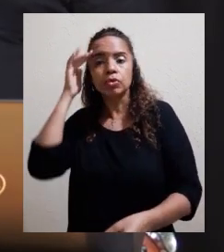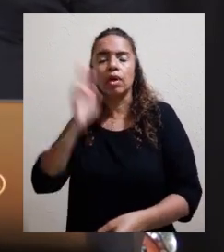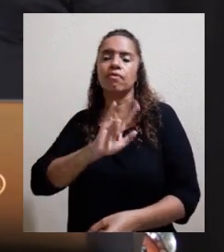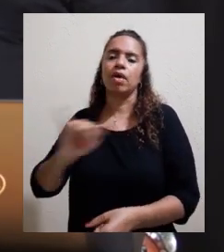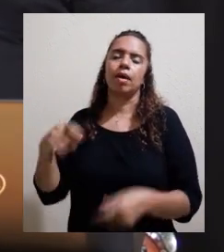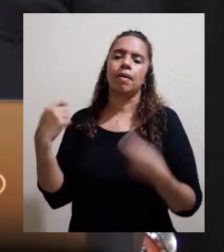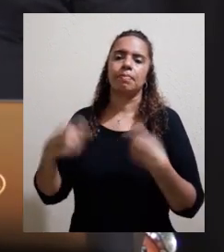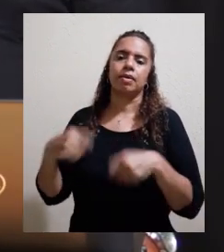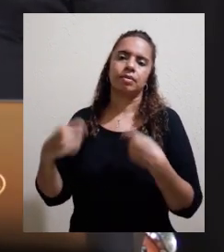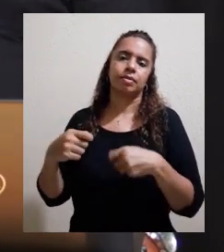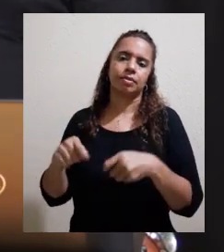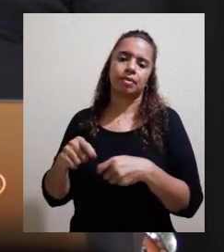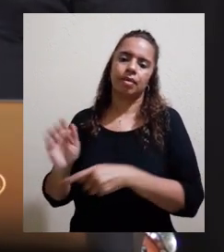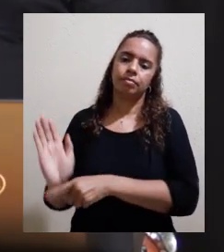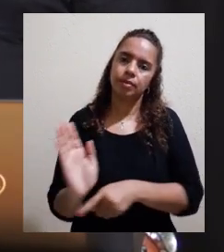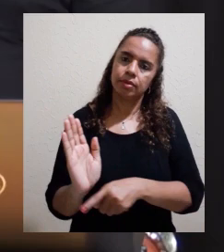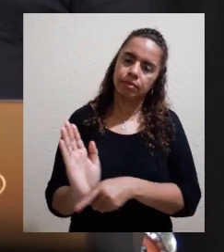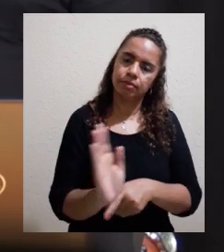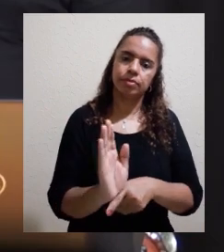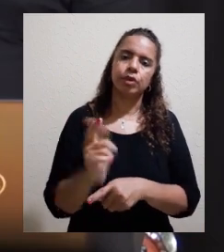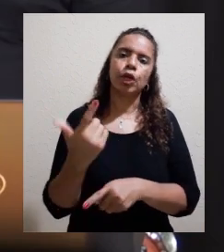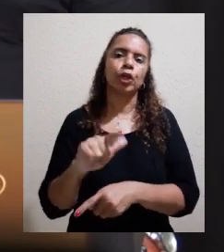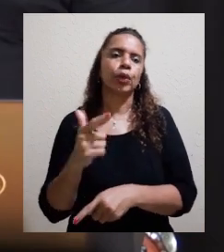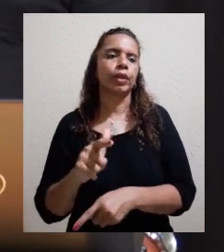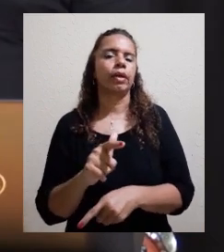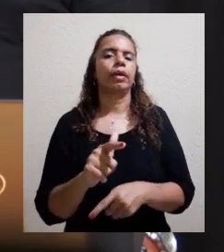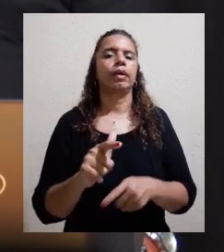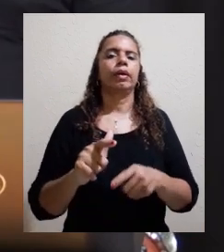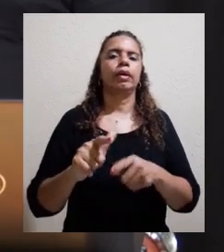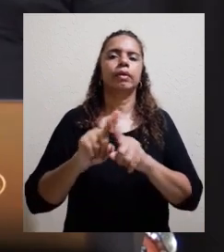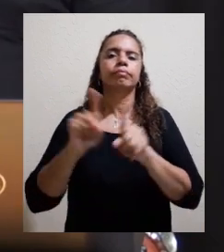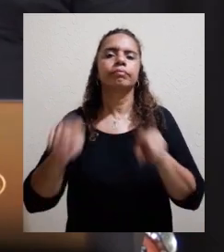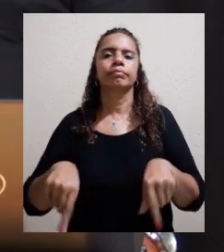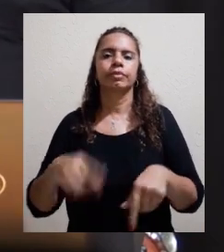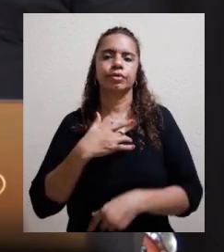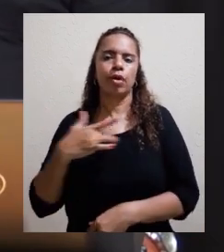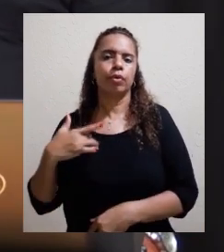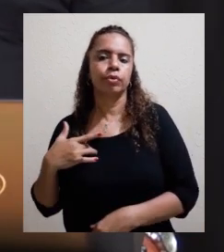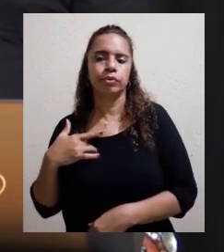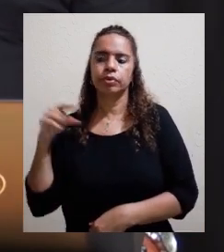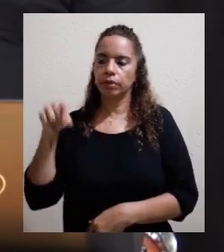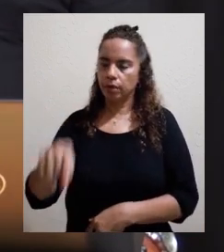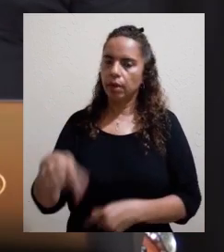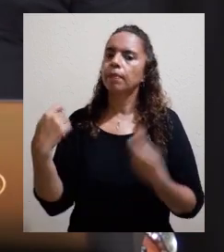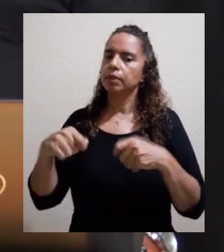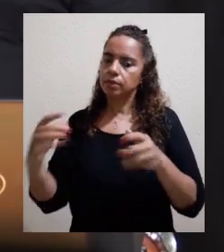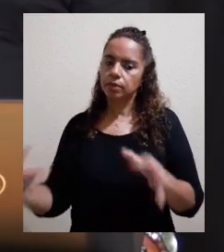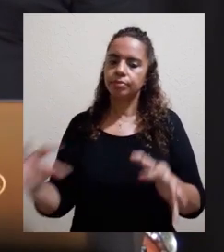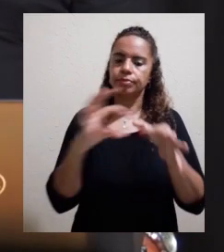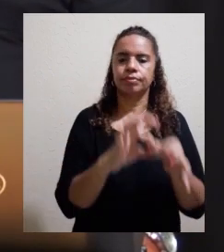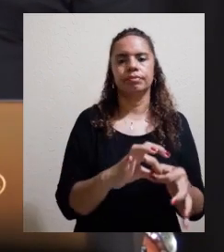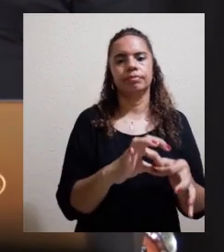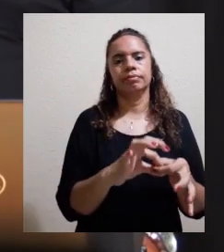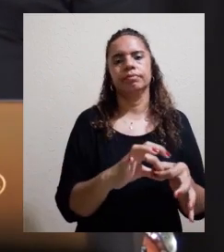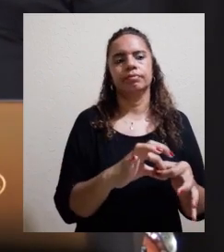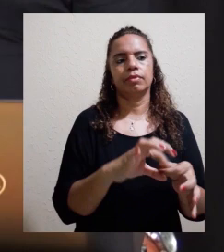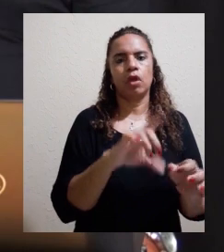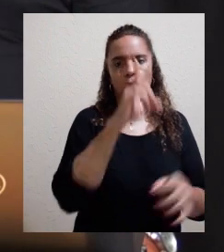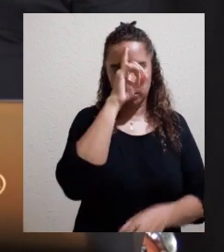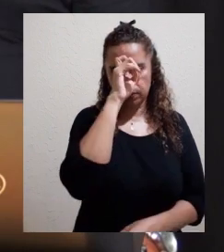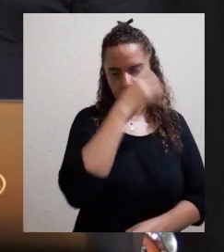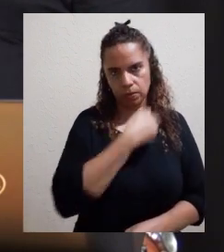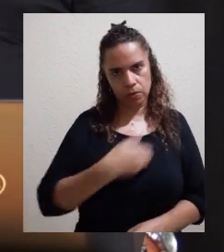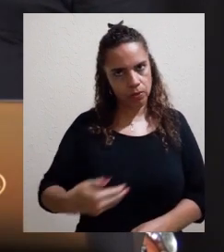pacientes que vão precisar de atendimento e que não têm acesso ao convênio. Né? O que o governo está tentando fazer por